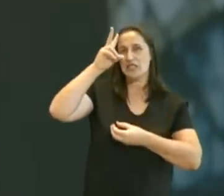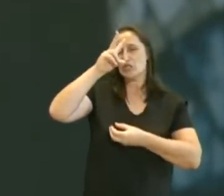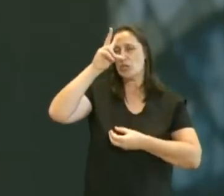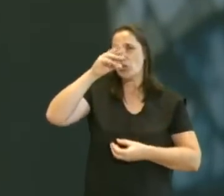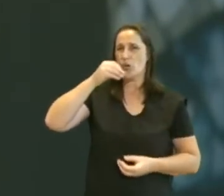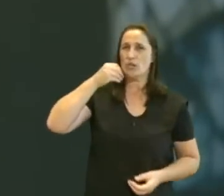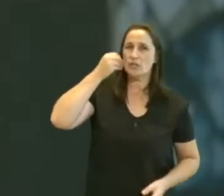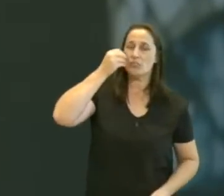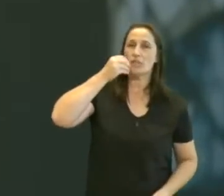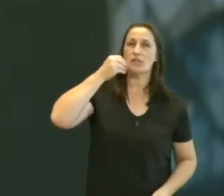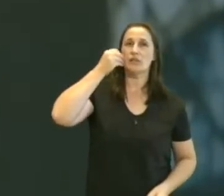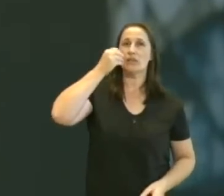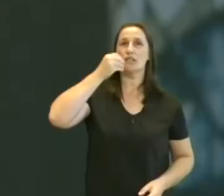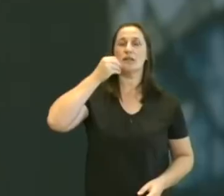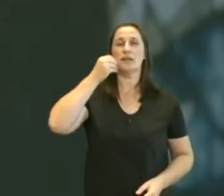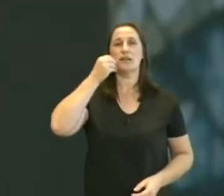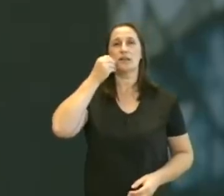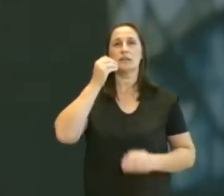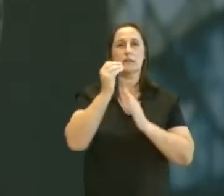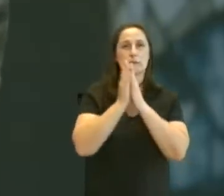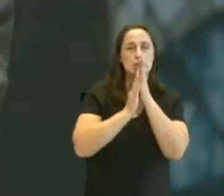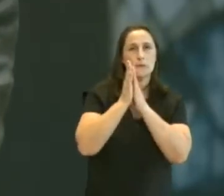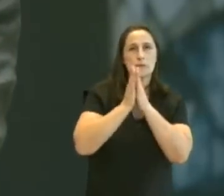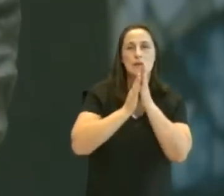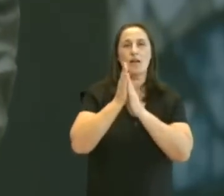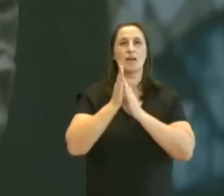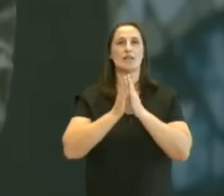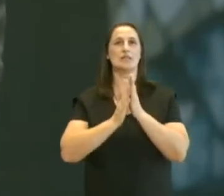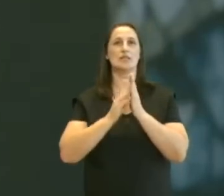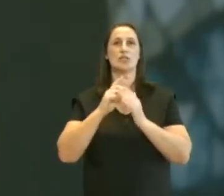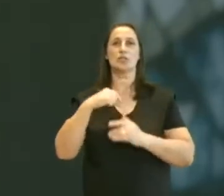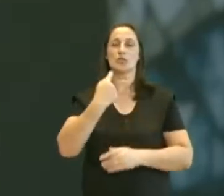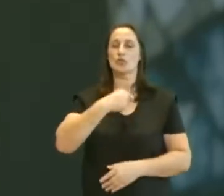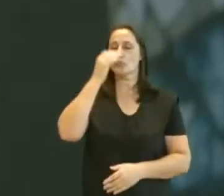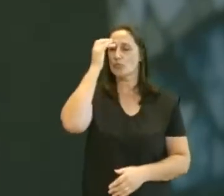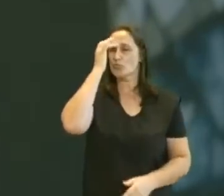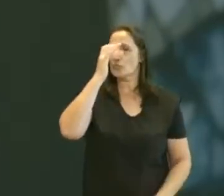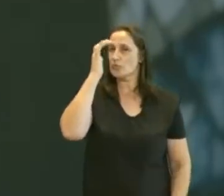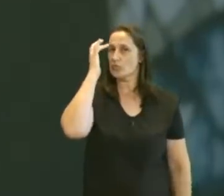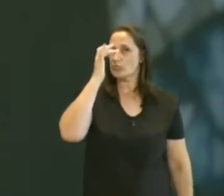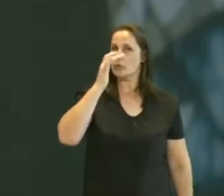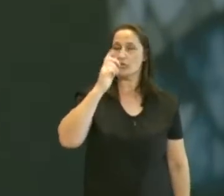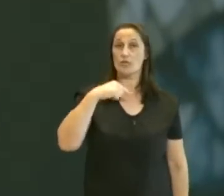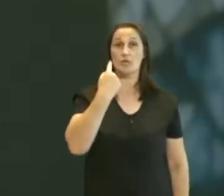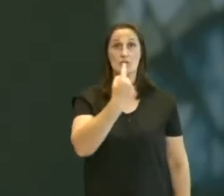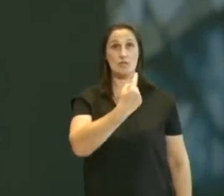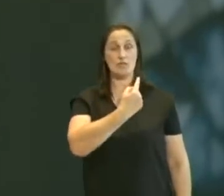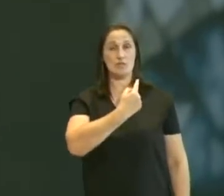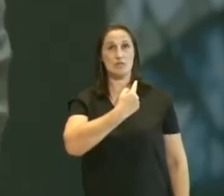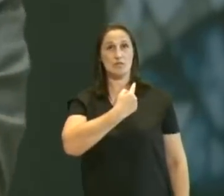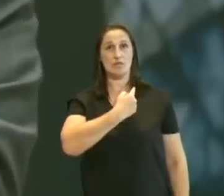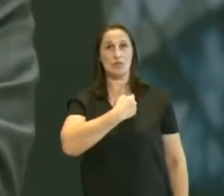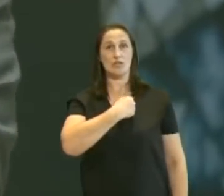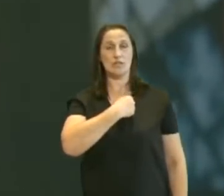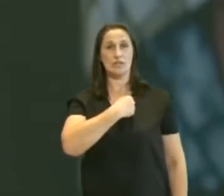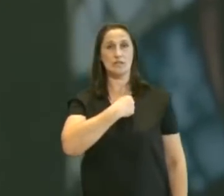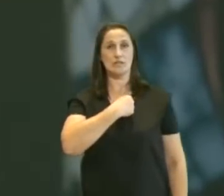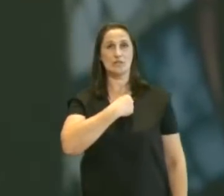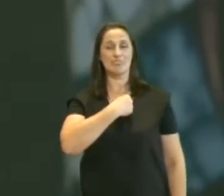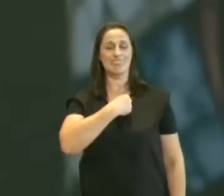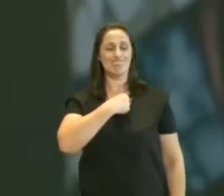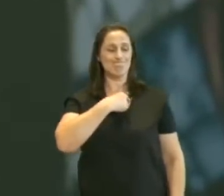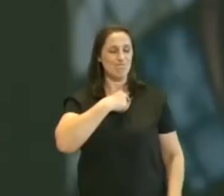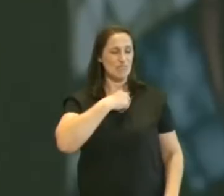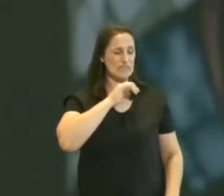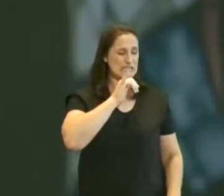nossa experiência, nossas expectativas, nossos sonhos. E quando nós ficamos nas cinzas,